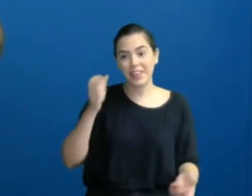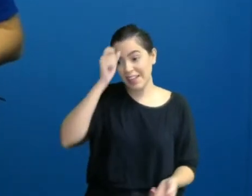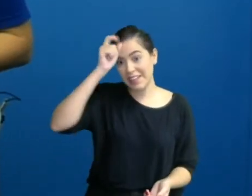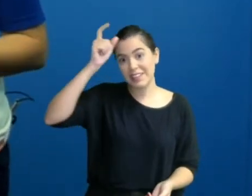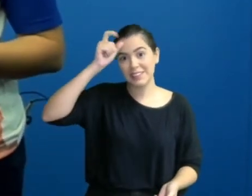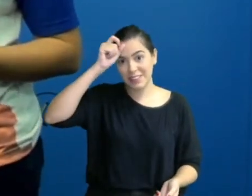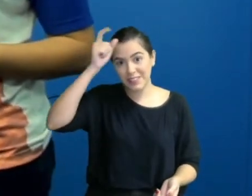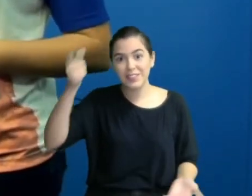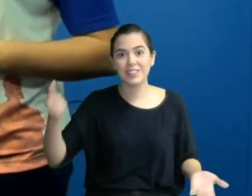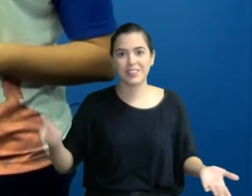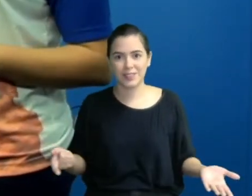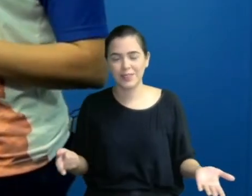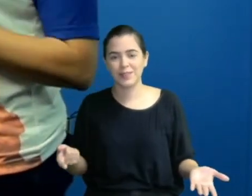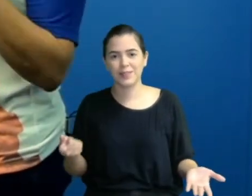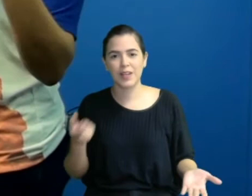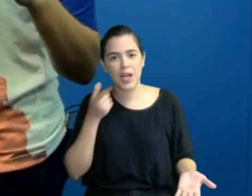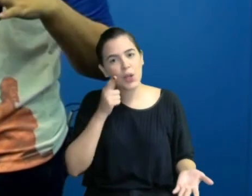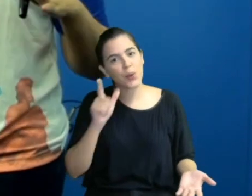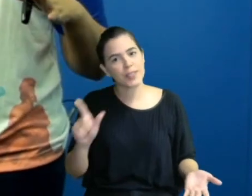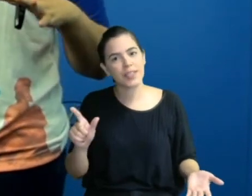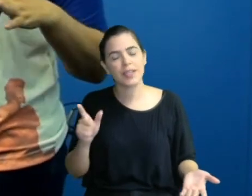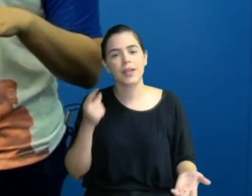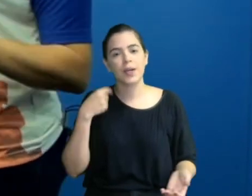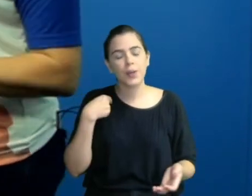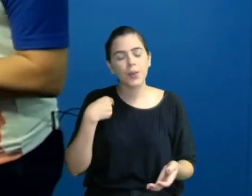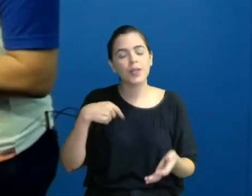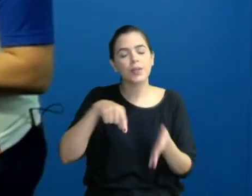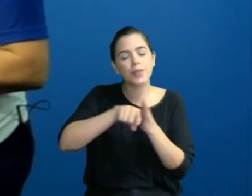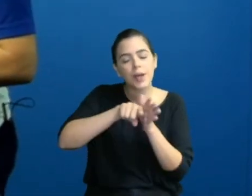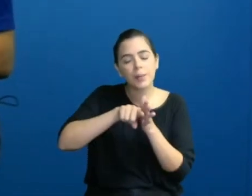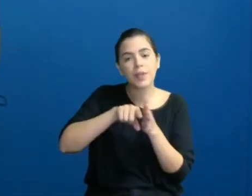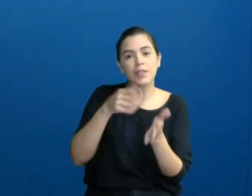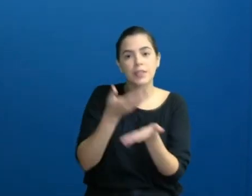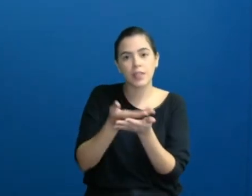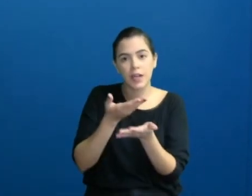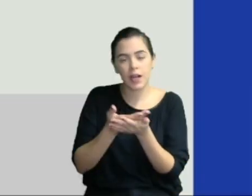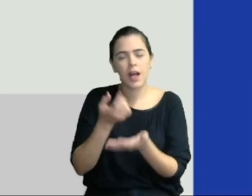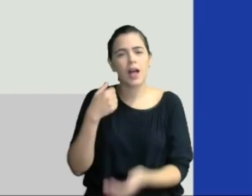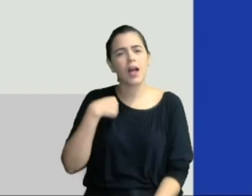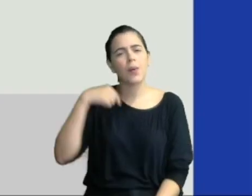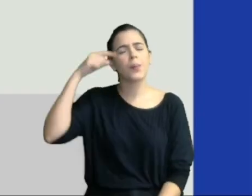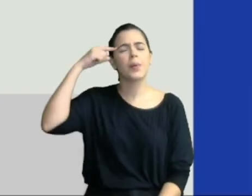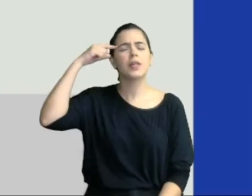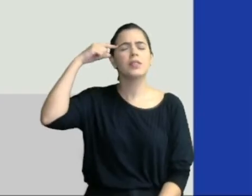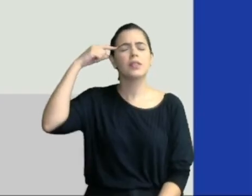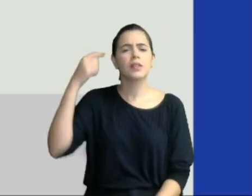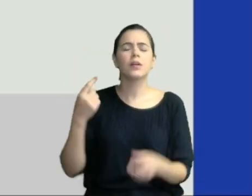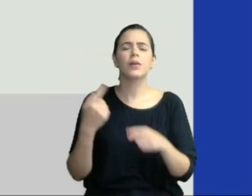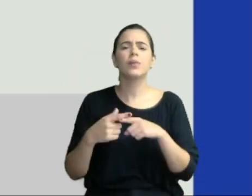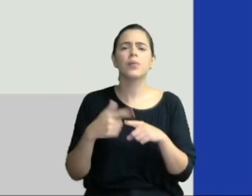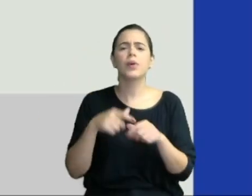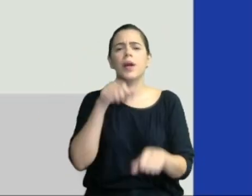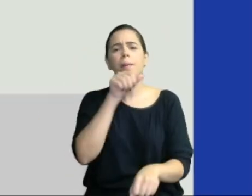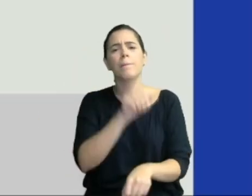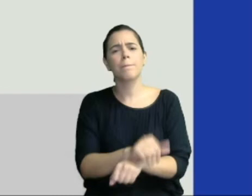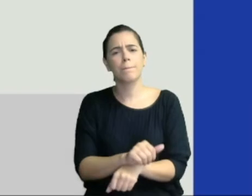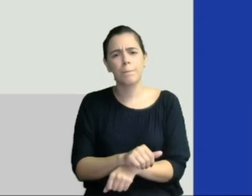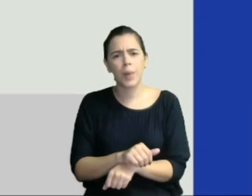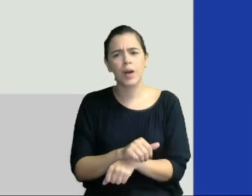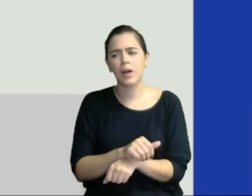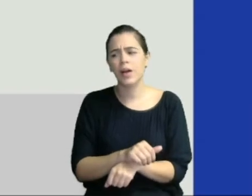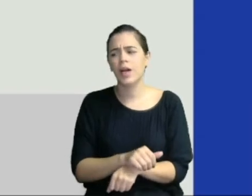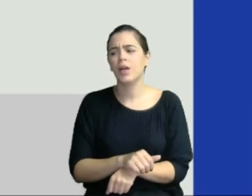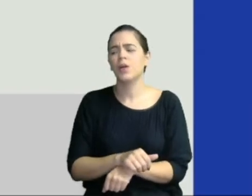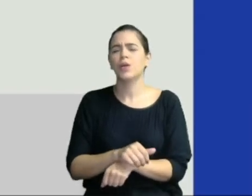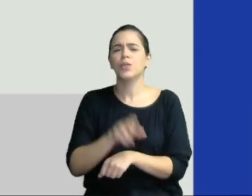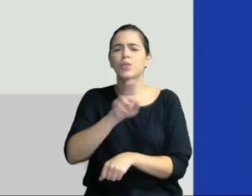né? Invenções. Quando eu estava pesquisando essa aula para vocês, gente, eu fiquei pensando por que se parou de utilizar